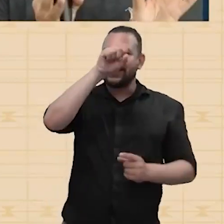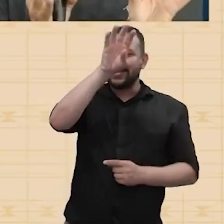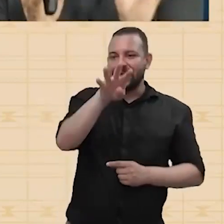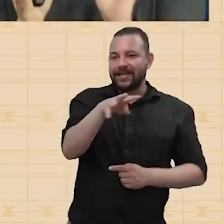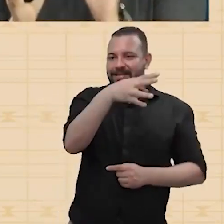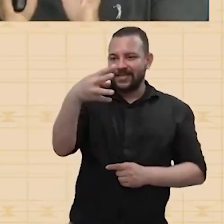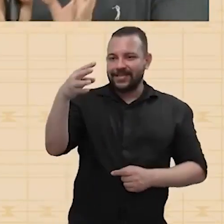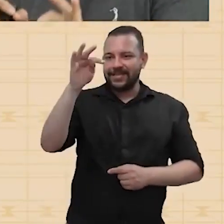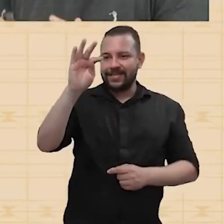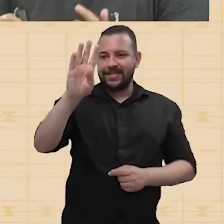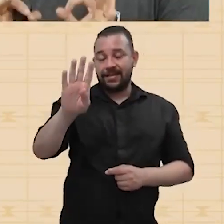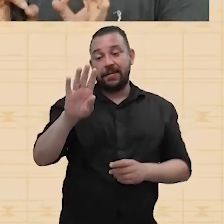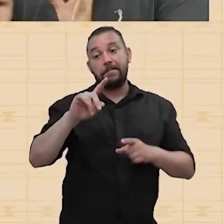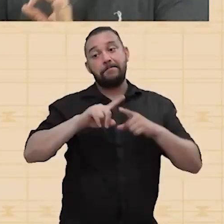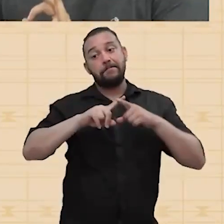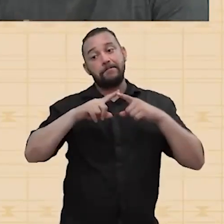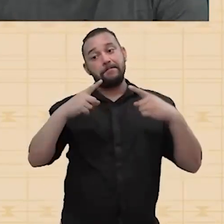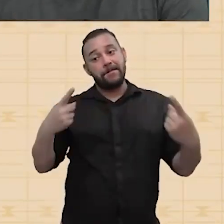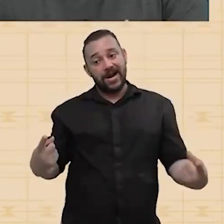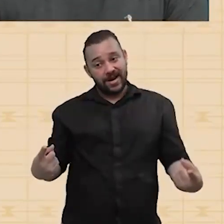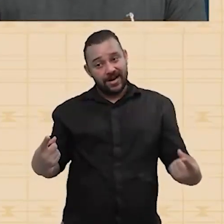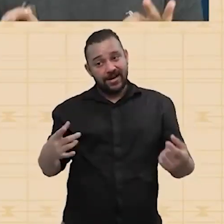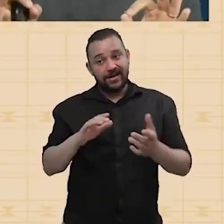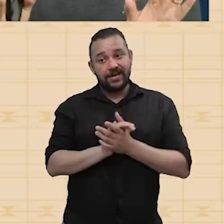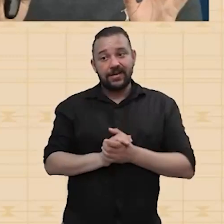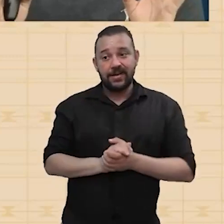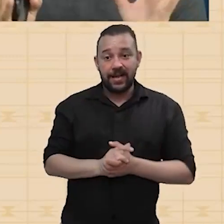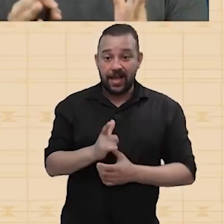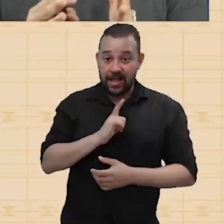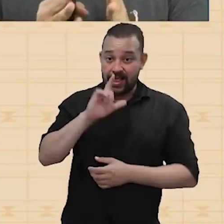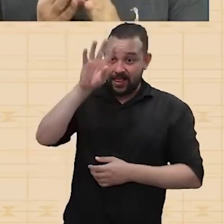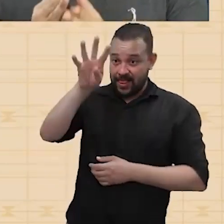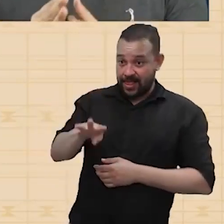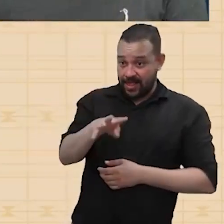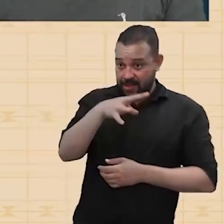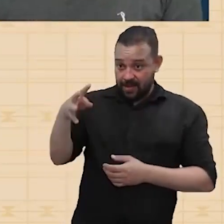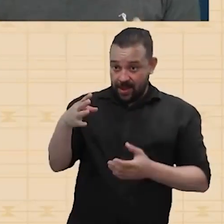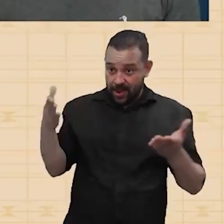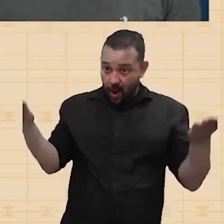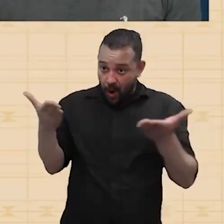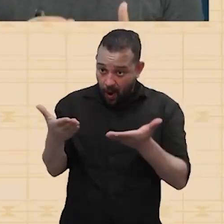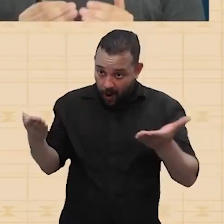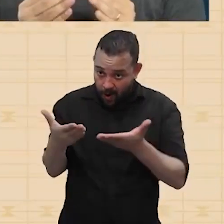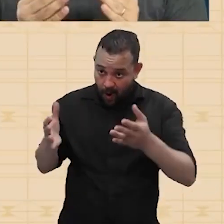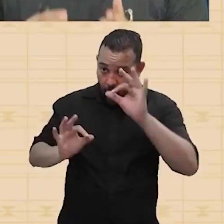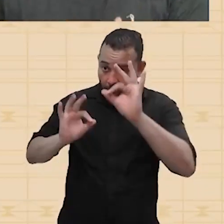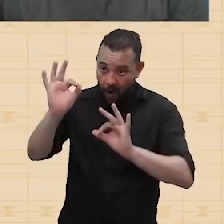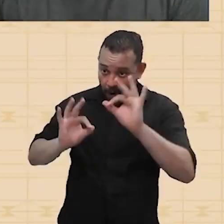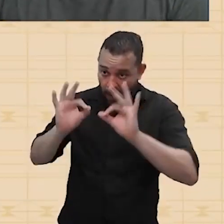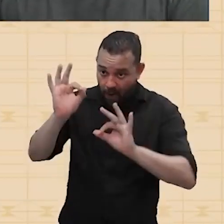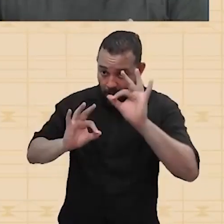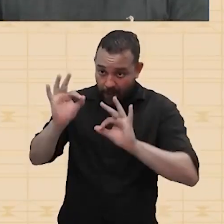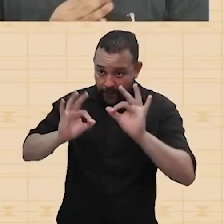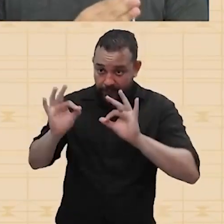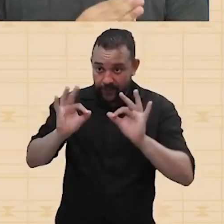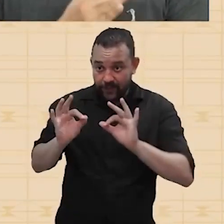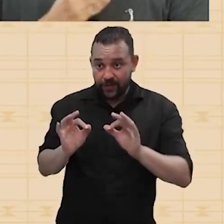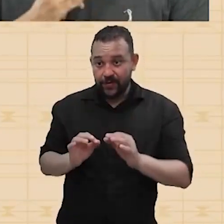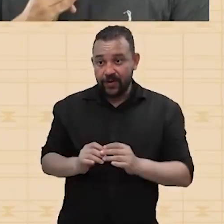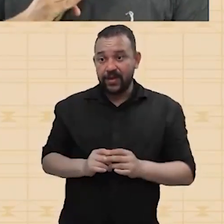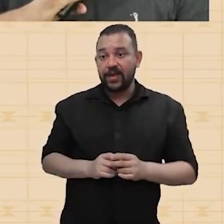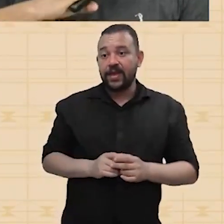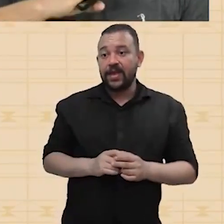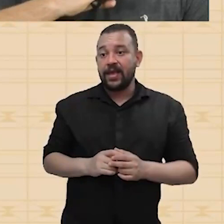periódica. Porém, a tabela periódica atual, ela é organizada por